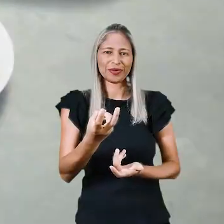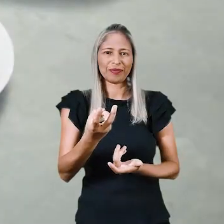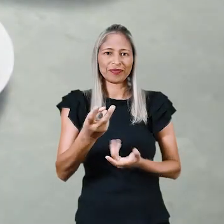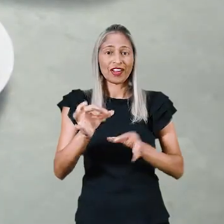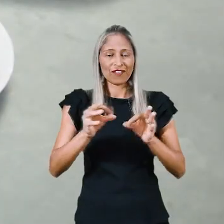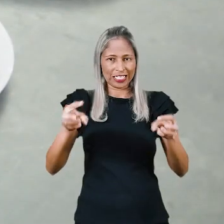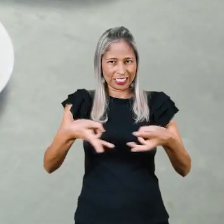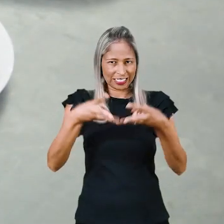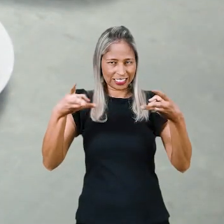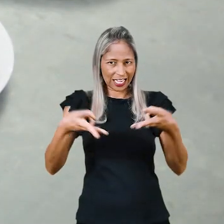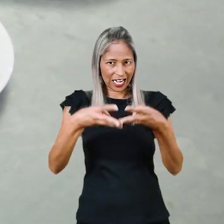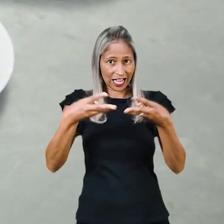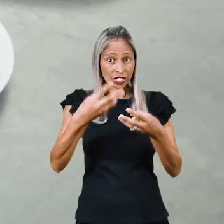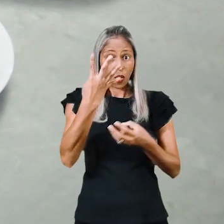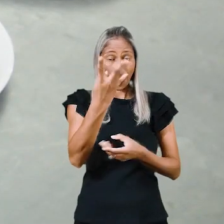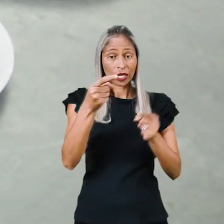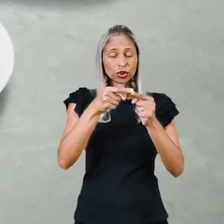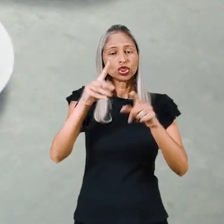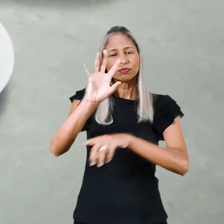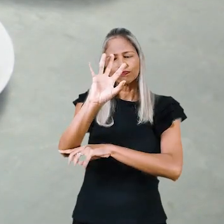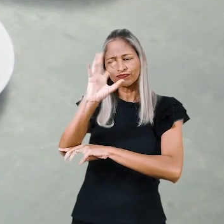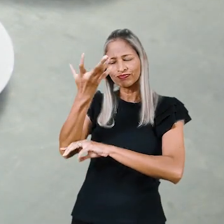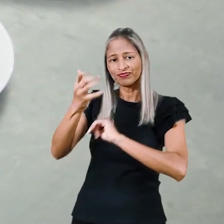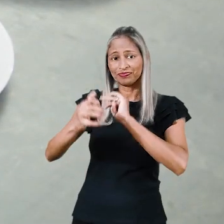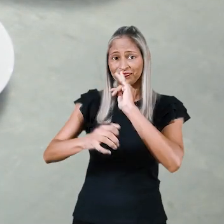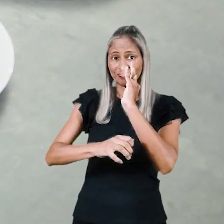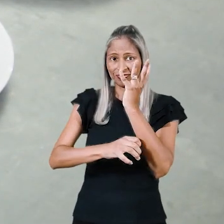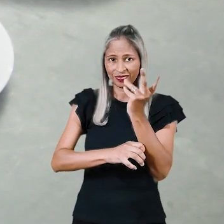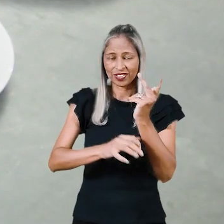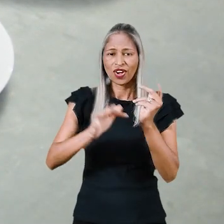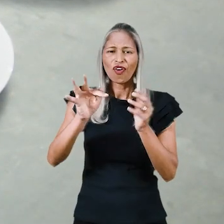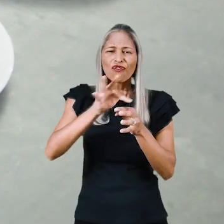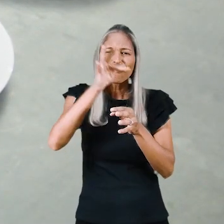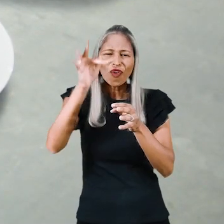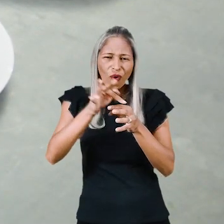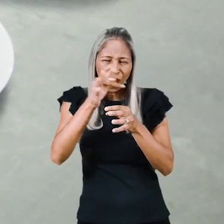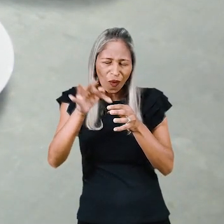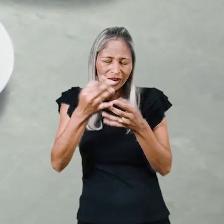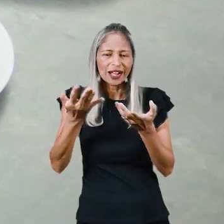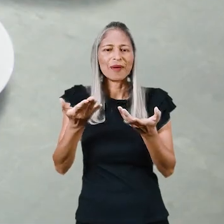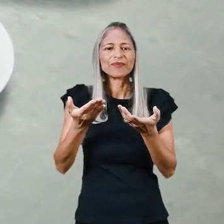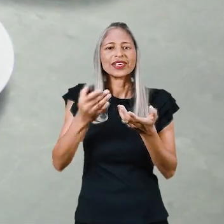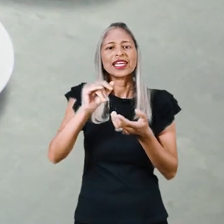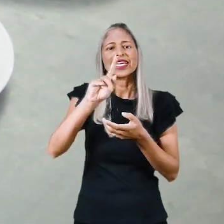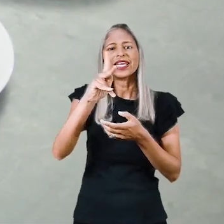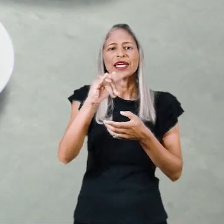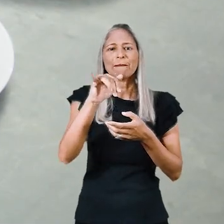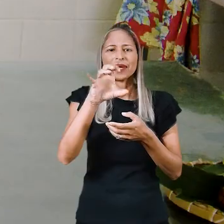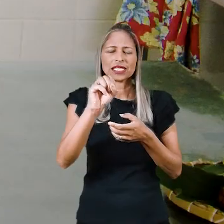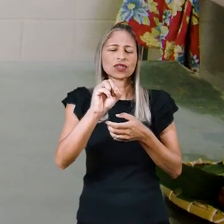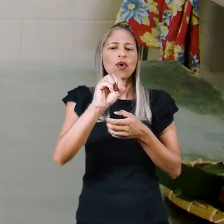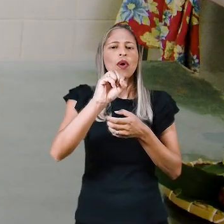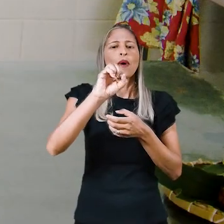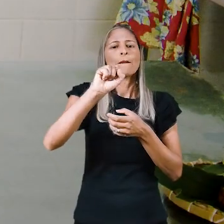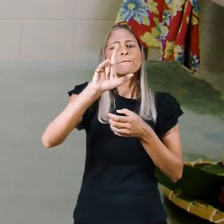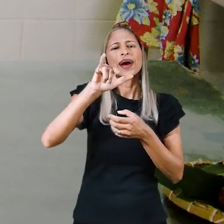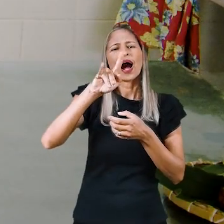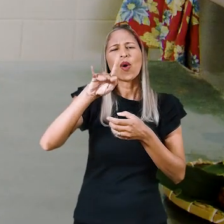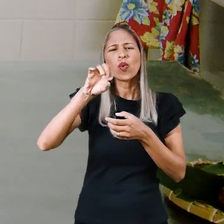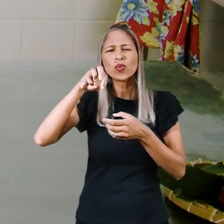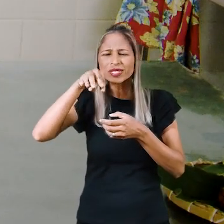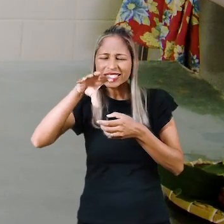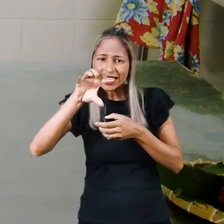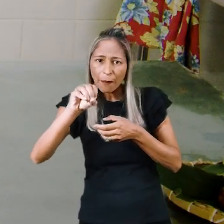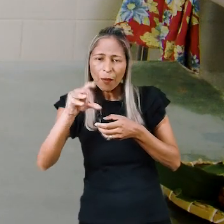né? Para montar a salada, eu usei 4 tipos de punk. Folha de mizuno, a folha de hibisco, bálsamo, que